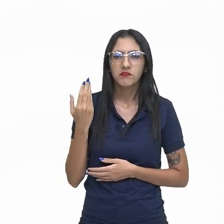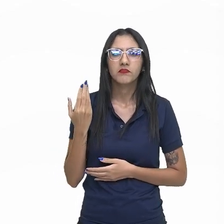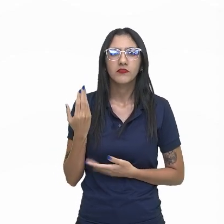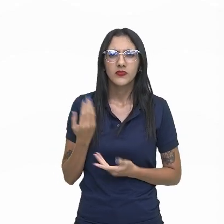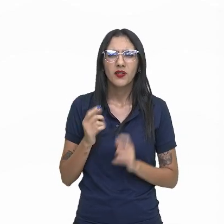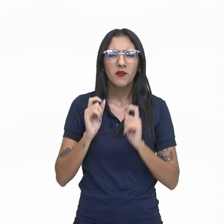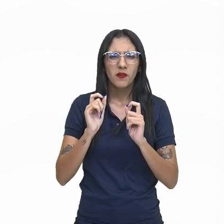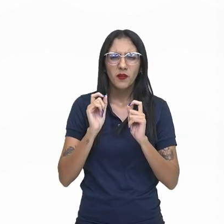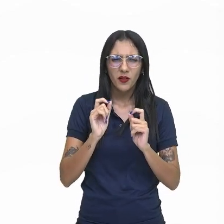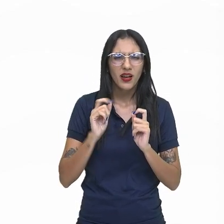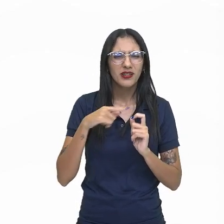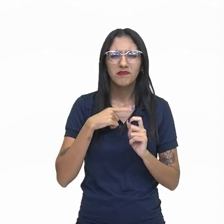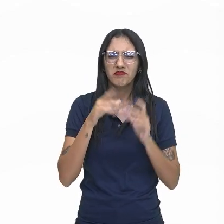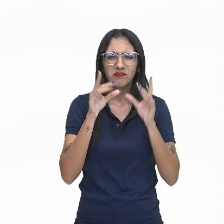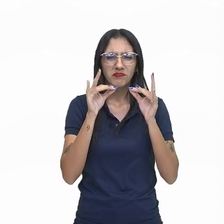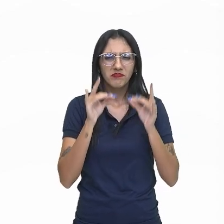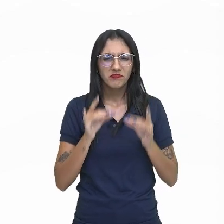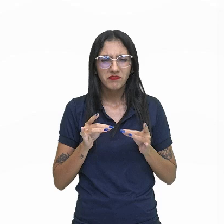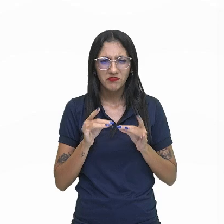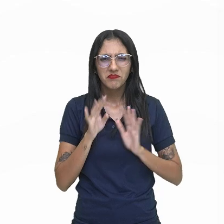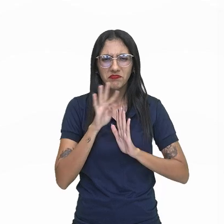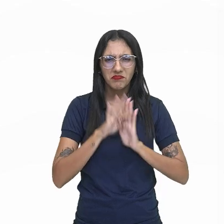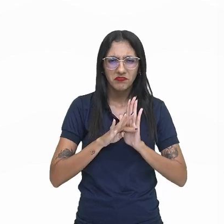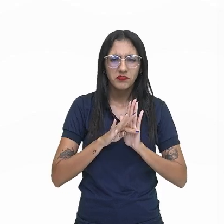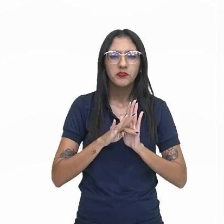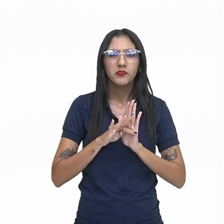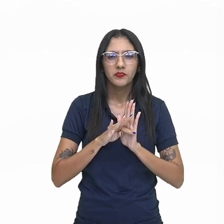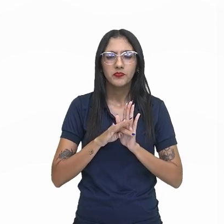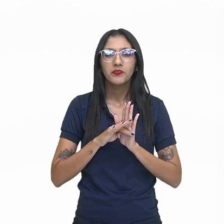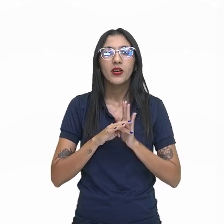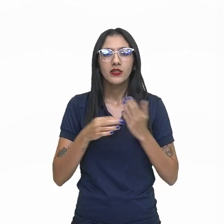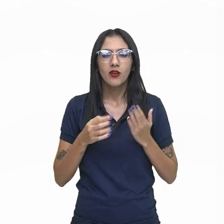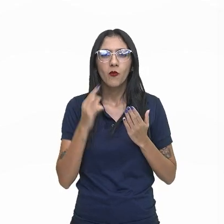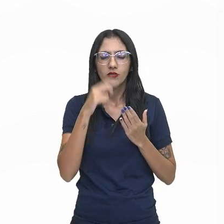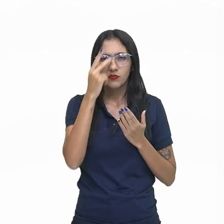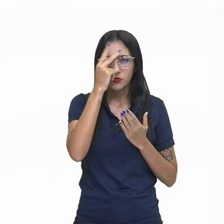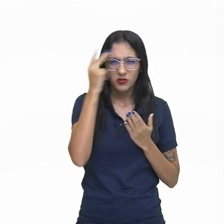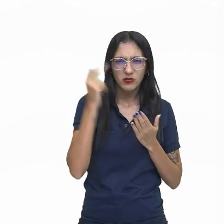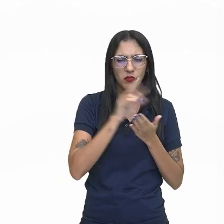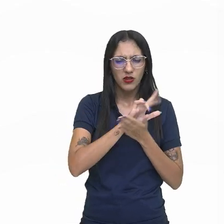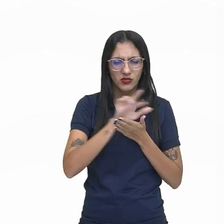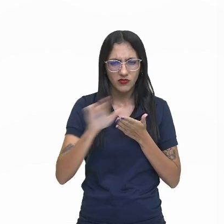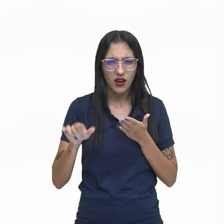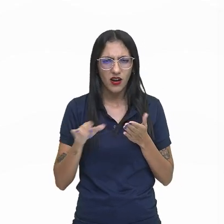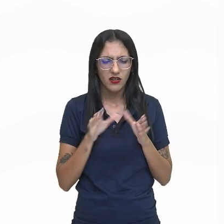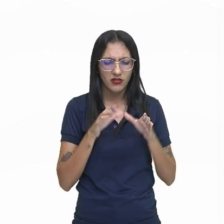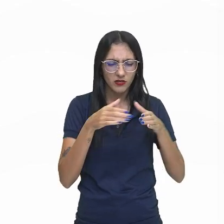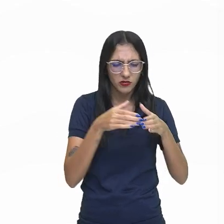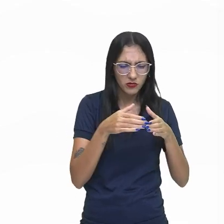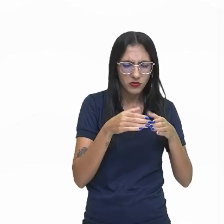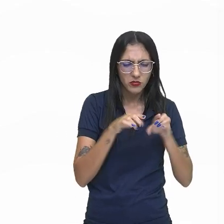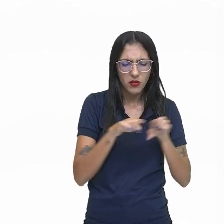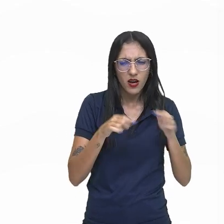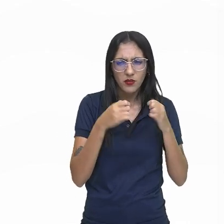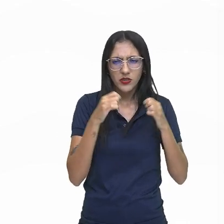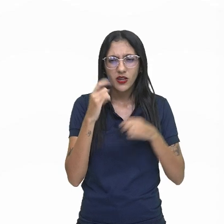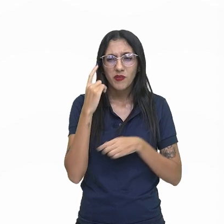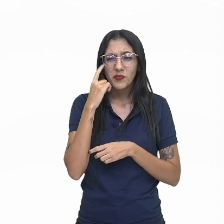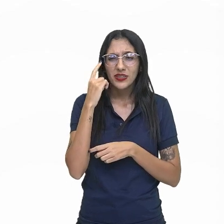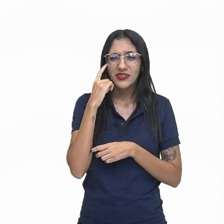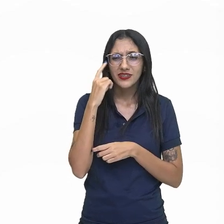cautela e caldo de galinha. O melhor era pôr as barbas de molho diante de um treteiro